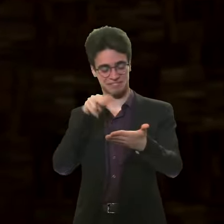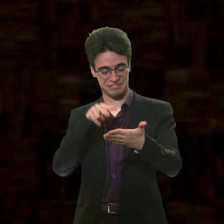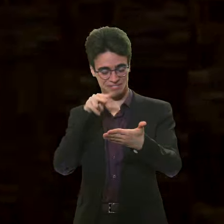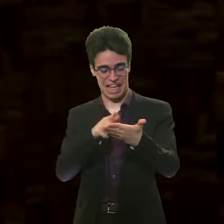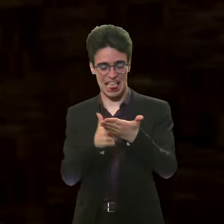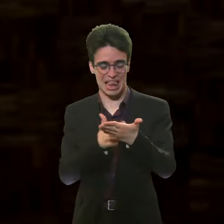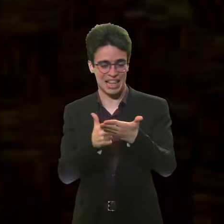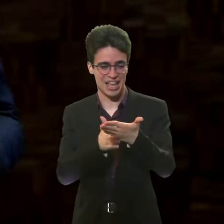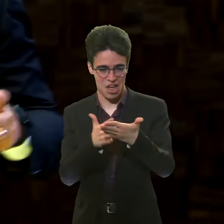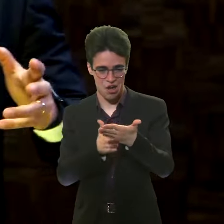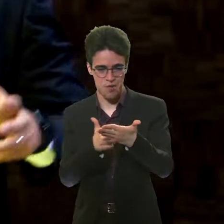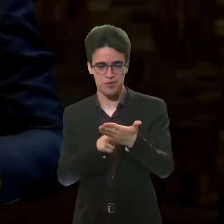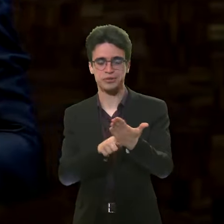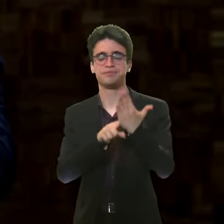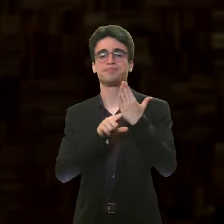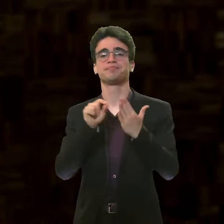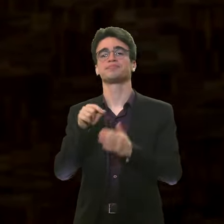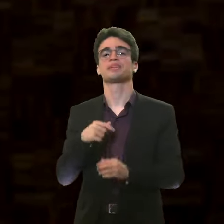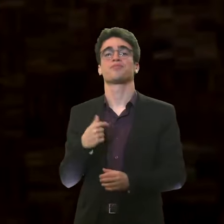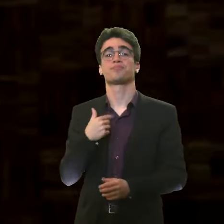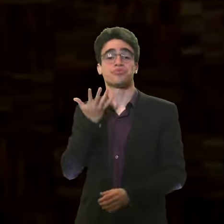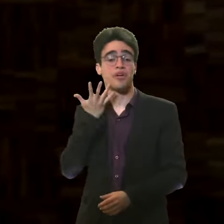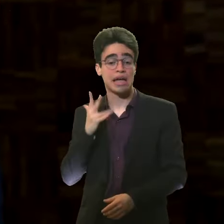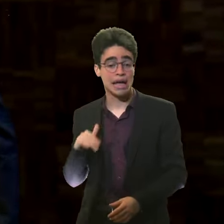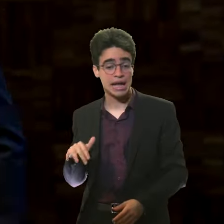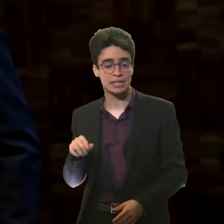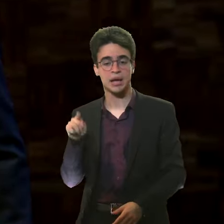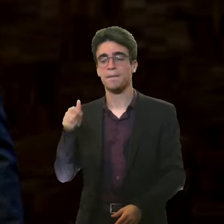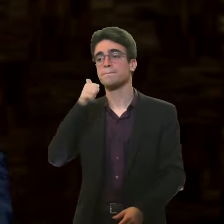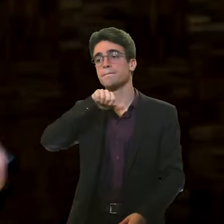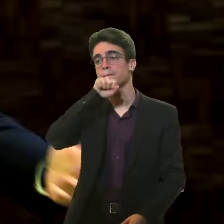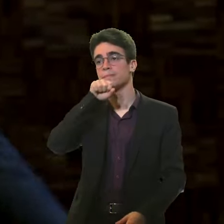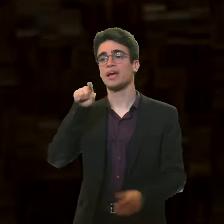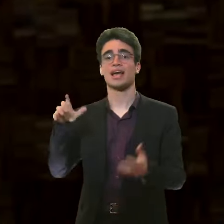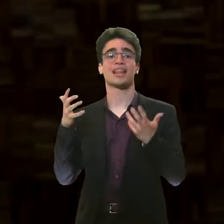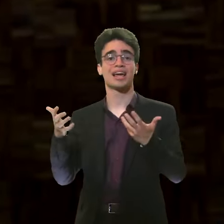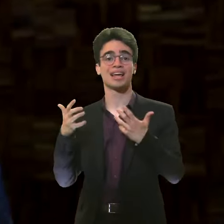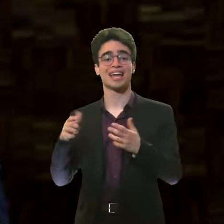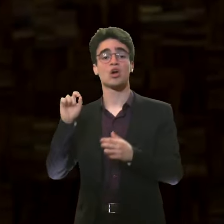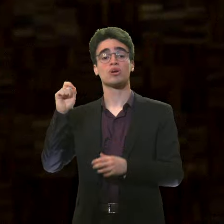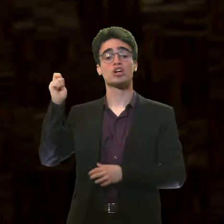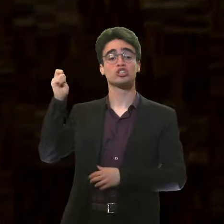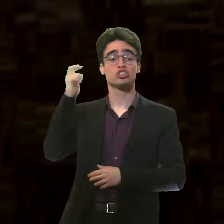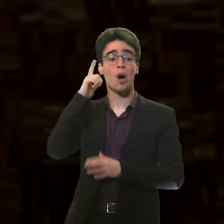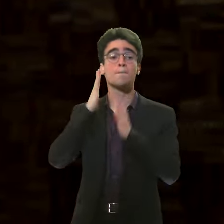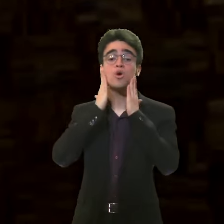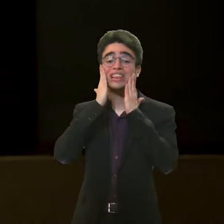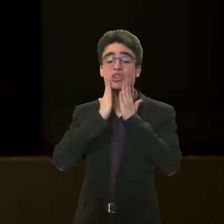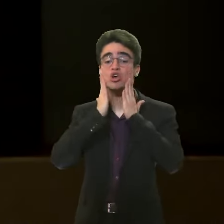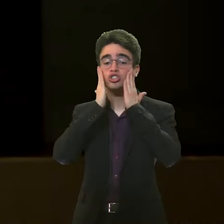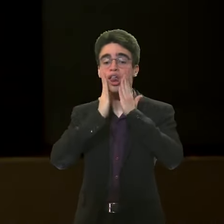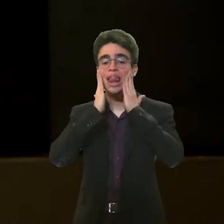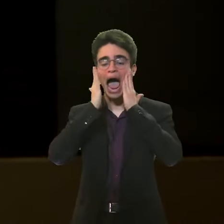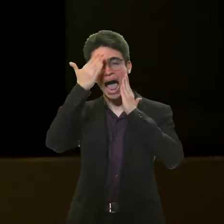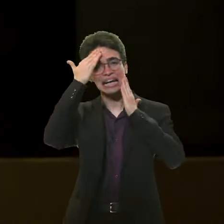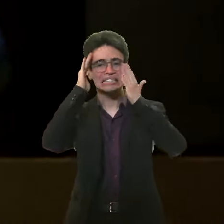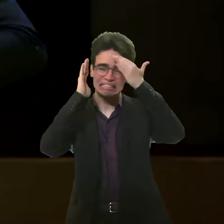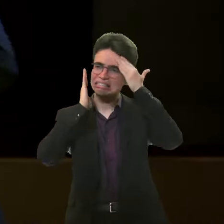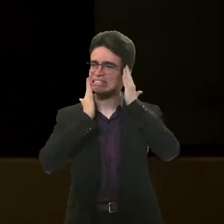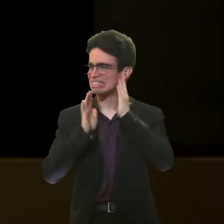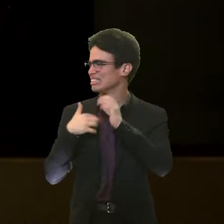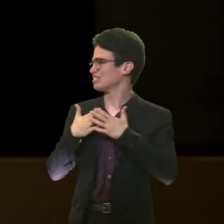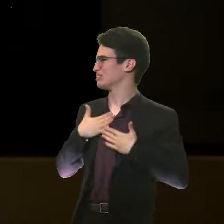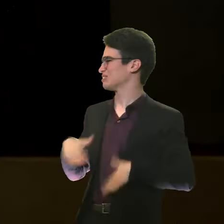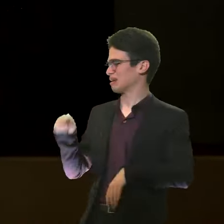falava que eu criança ali, minha mãe queria passar o tal do protetor solar. E eu não gostava daquele negócio grudento,